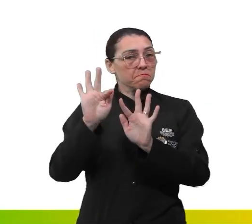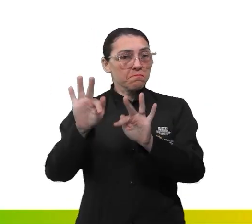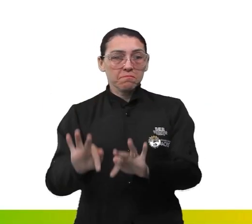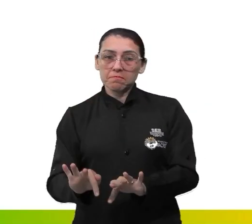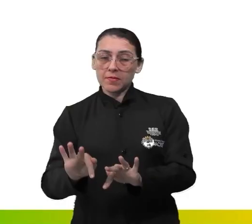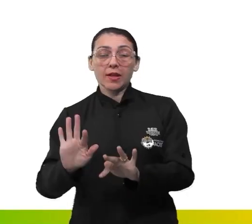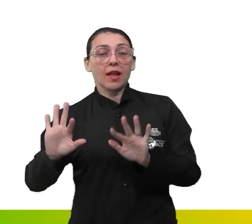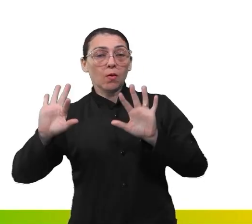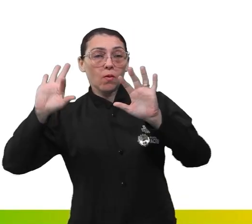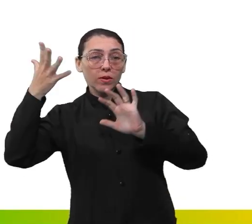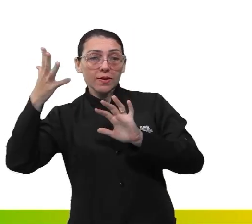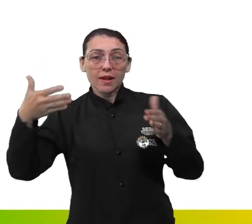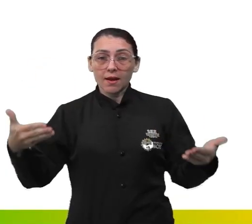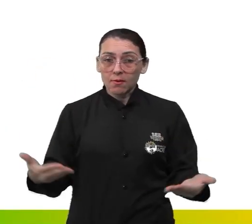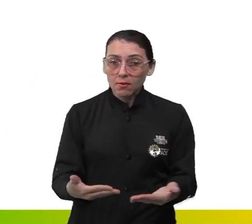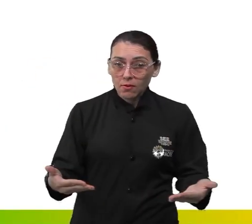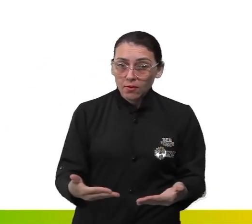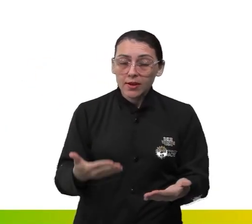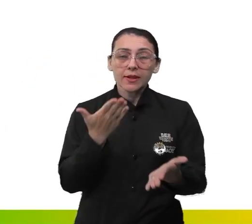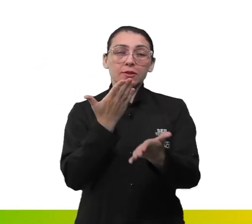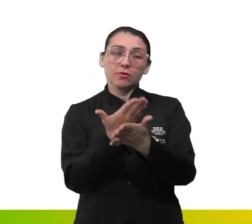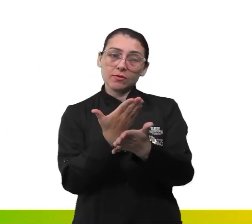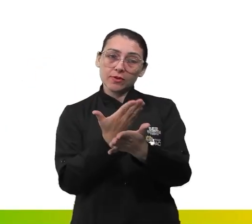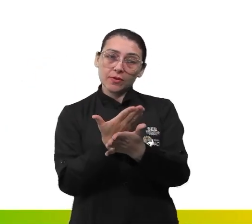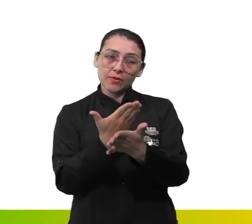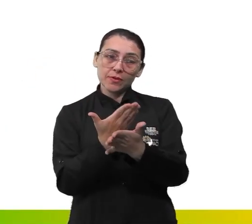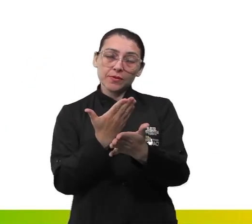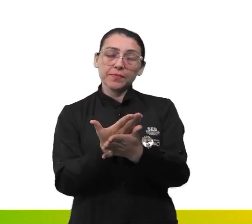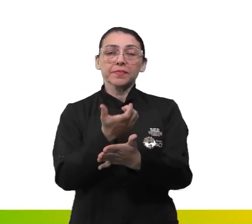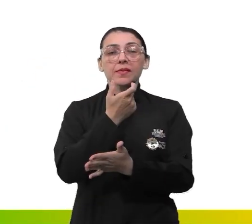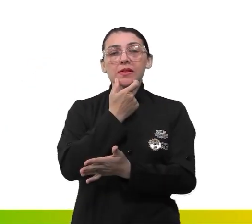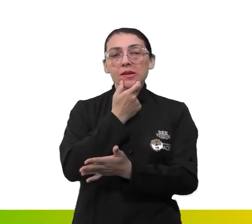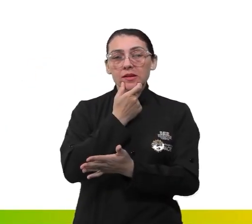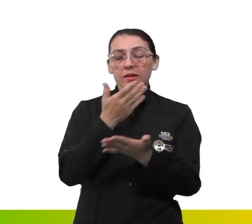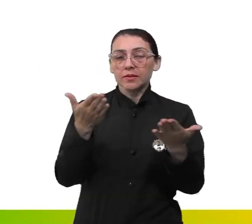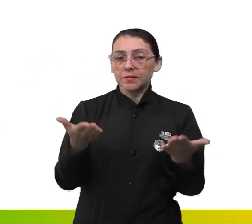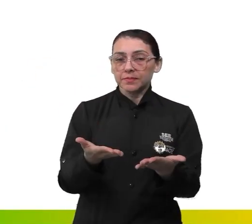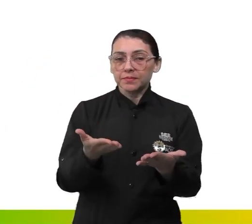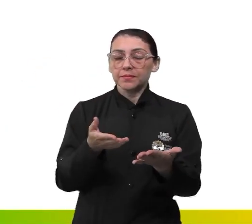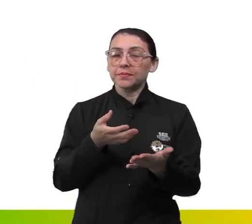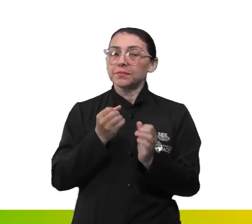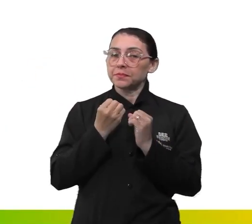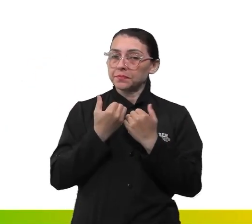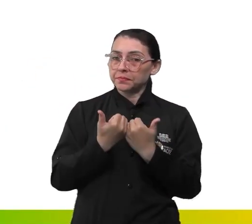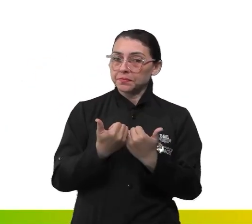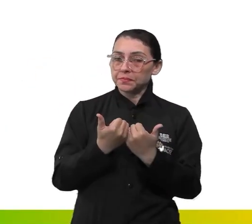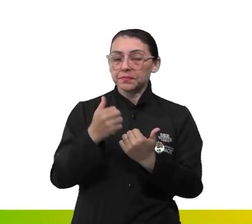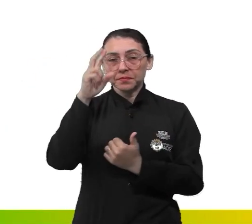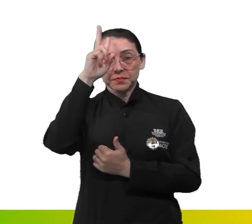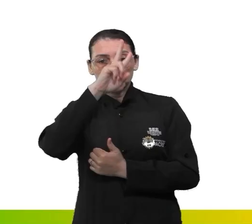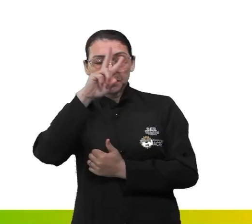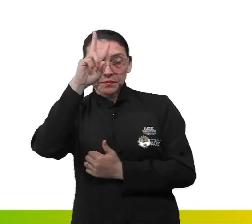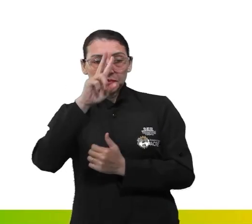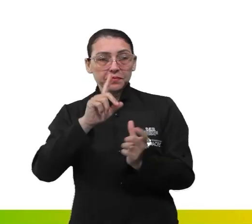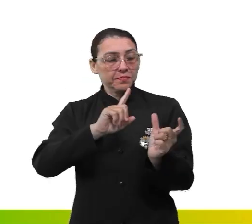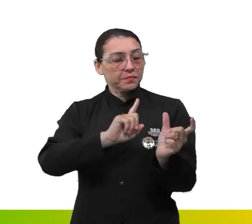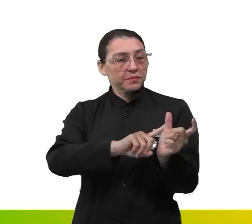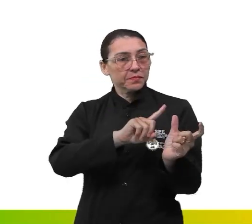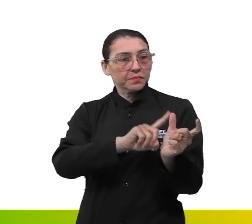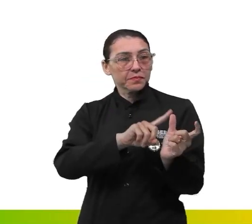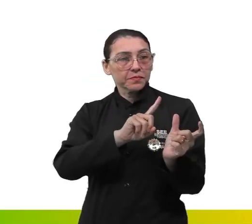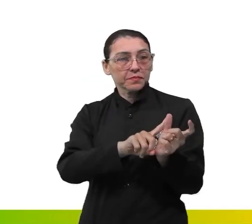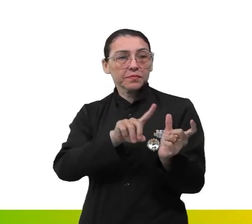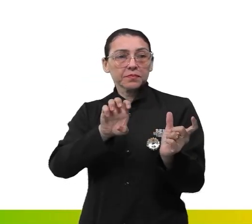finalizada. Então, ela está estudando inglês agora. Tudo bem? Lembrando que a palavra